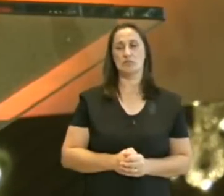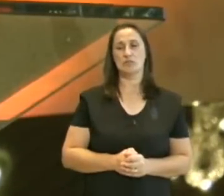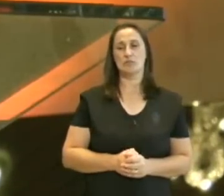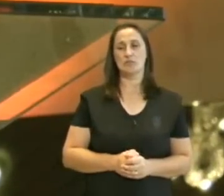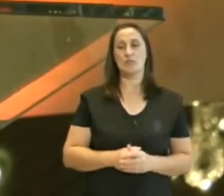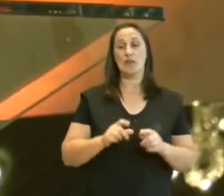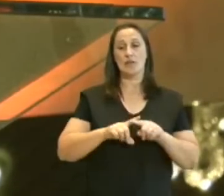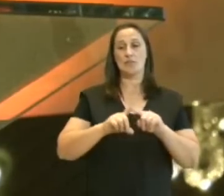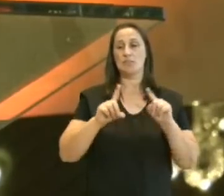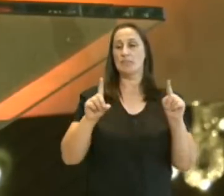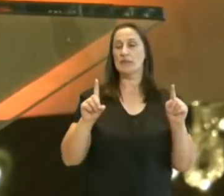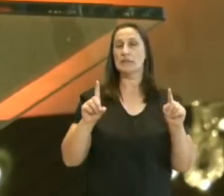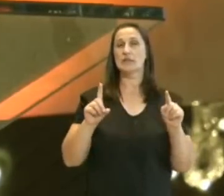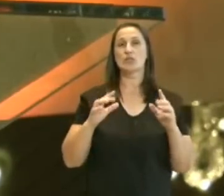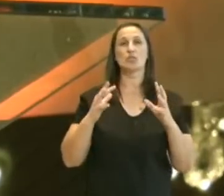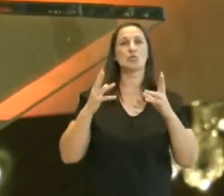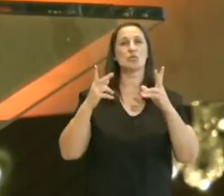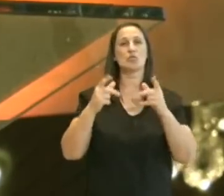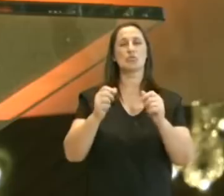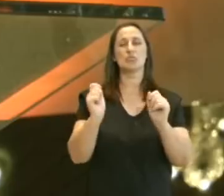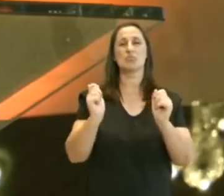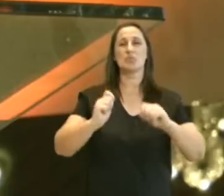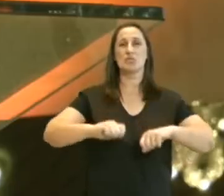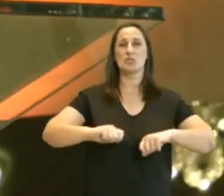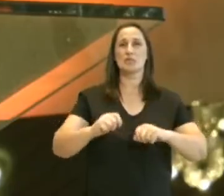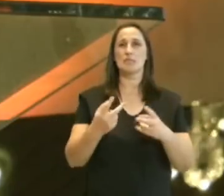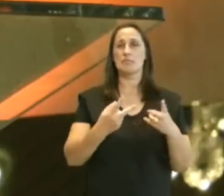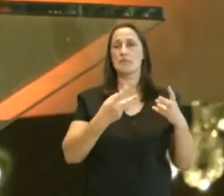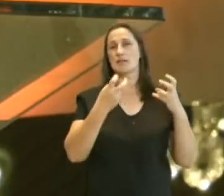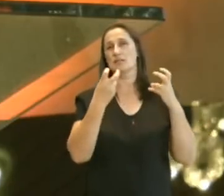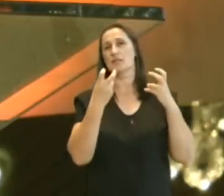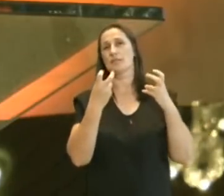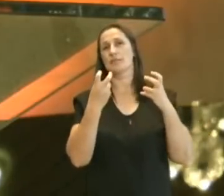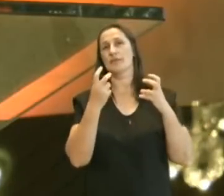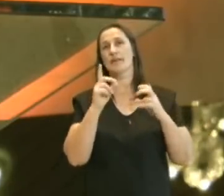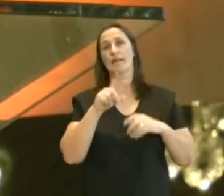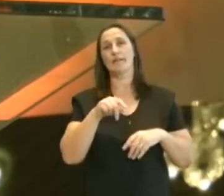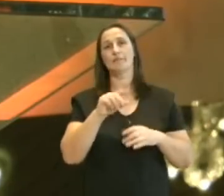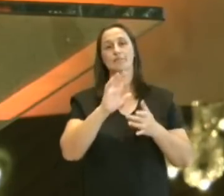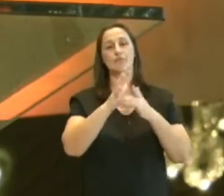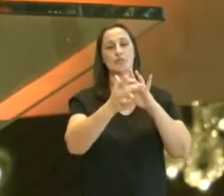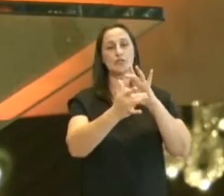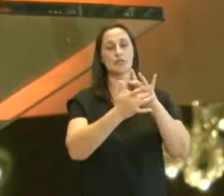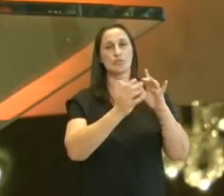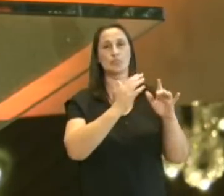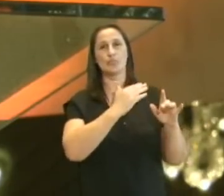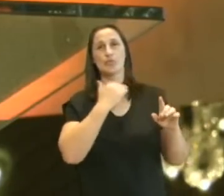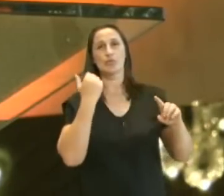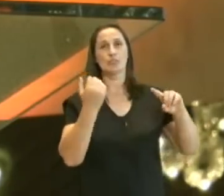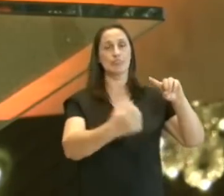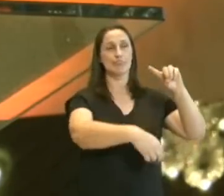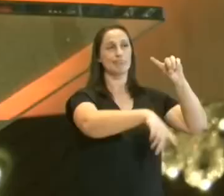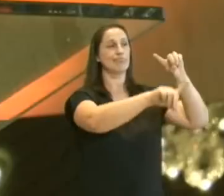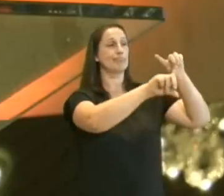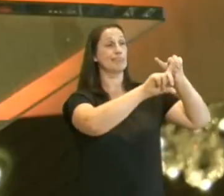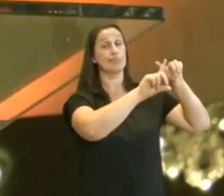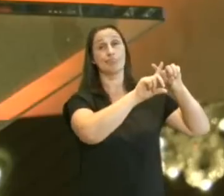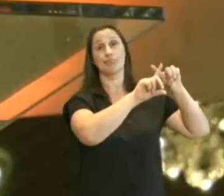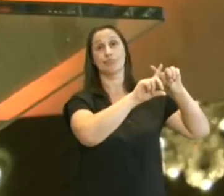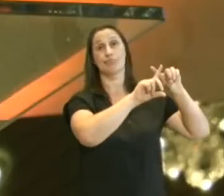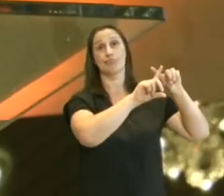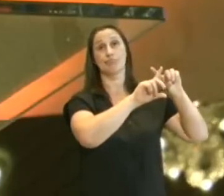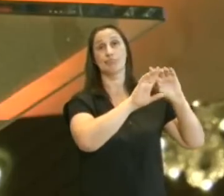Mas tudo que eles podiam perceber agora era: Jesus morreu na cruz, ponto.